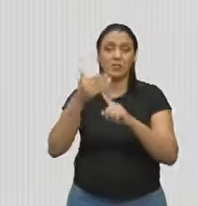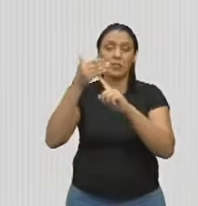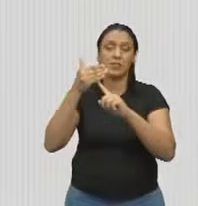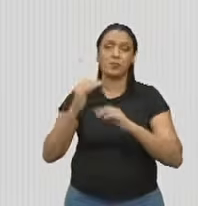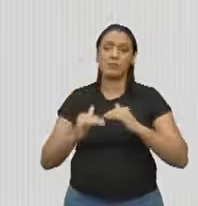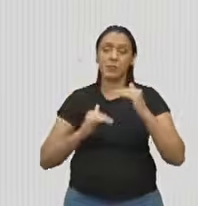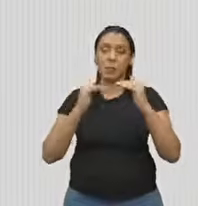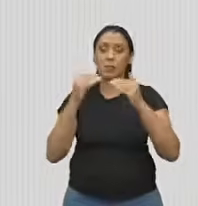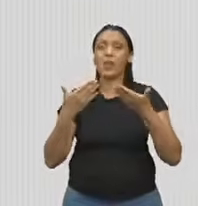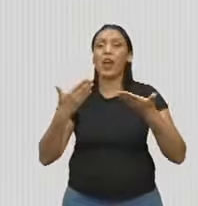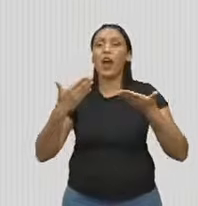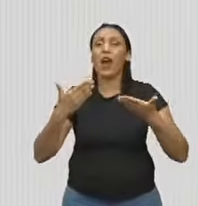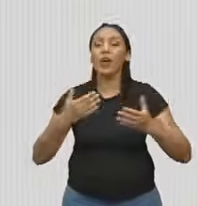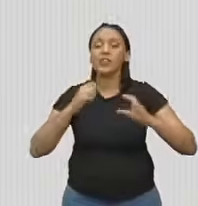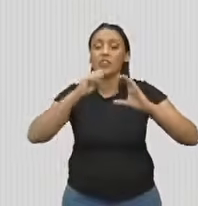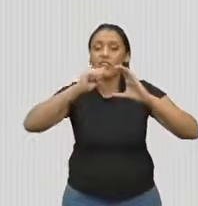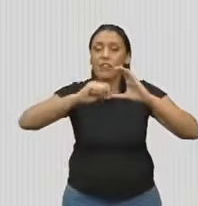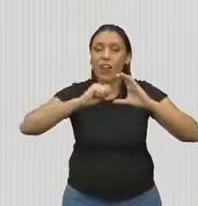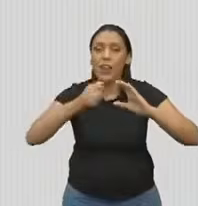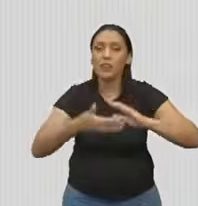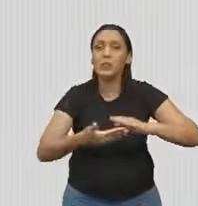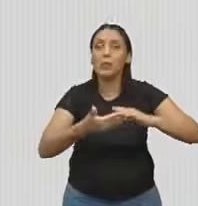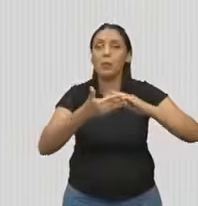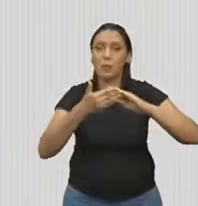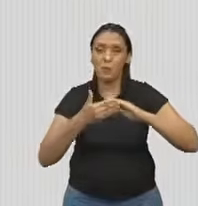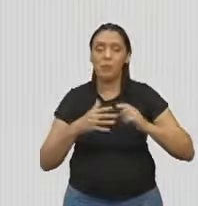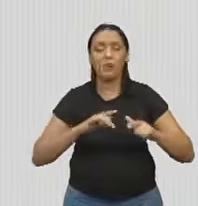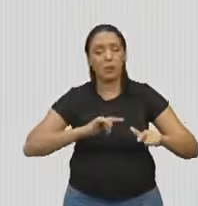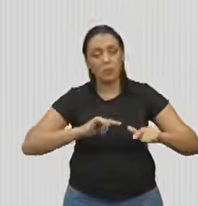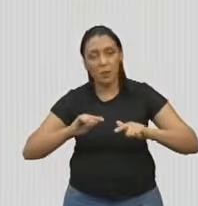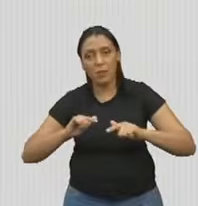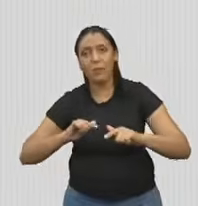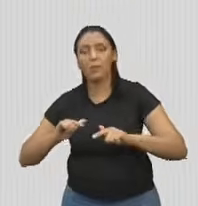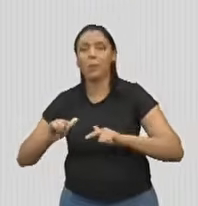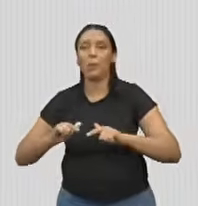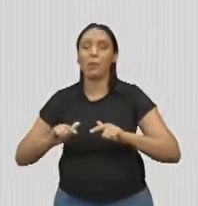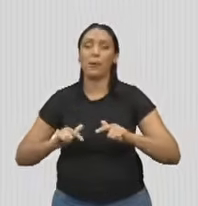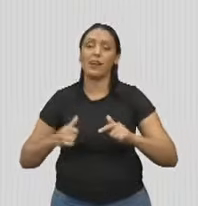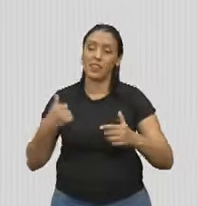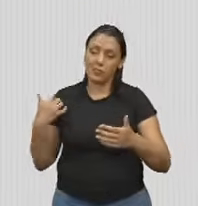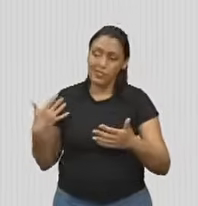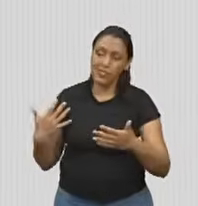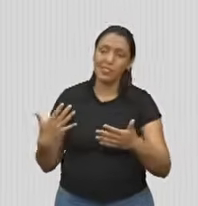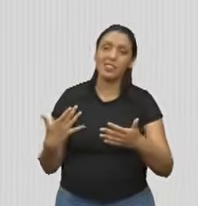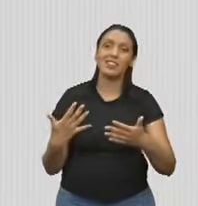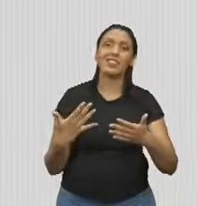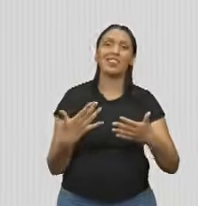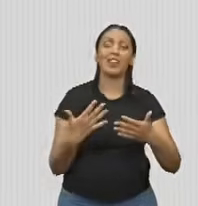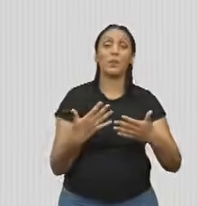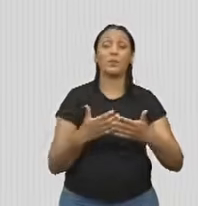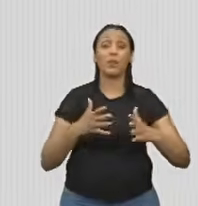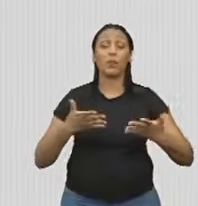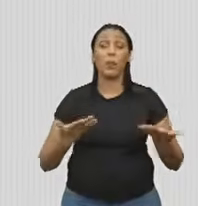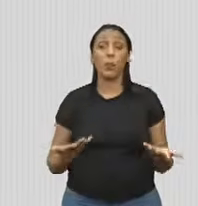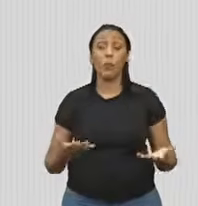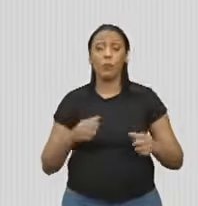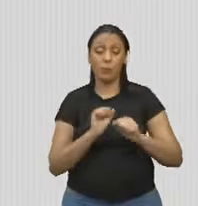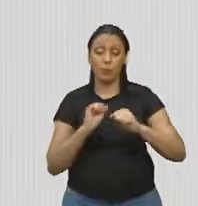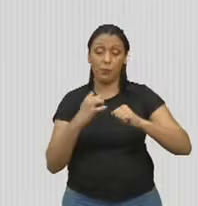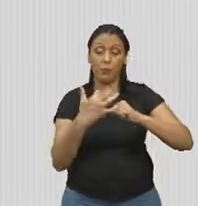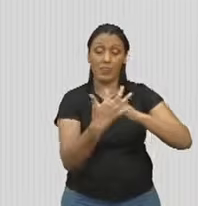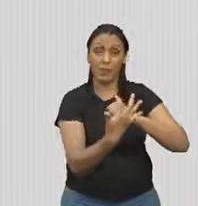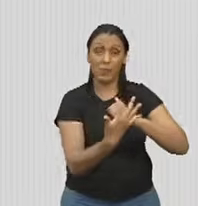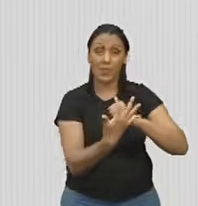com vídeos, né? A gente vinha trabalhando com um tempo já, mas com a pandemia a gente acelerou muito esse processo de vídeos,